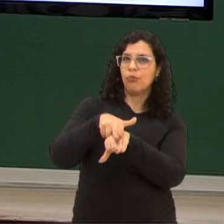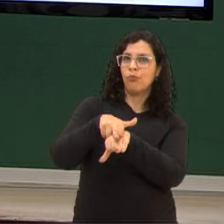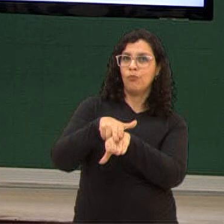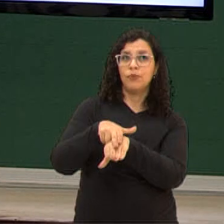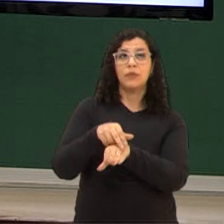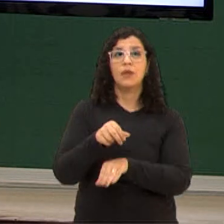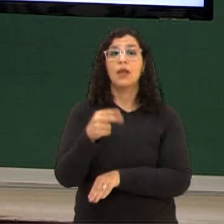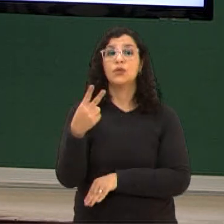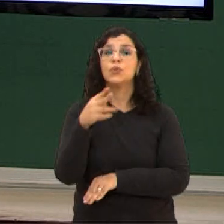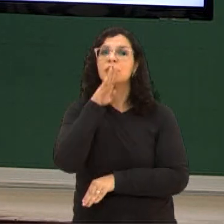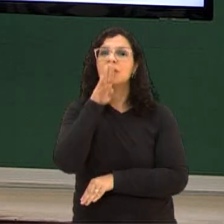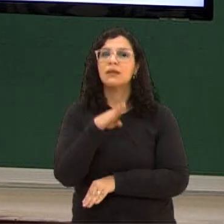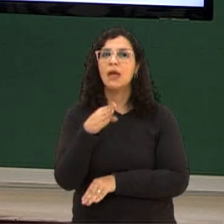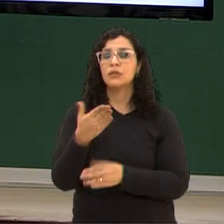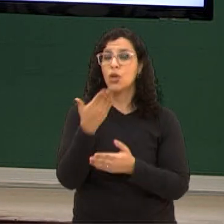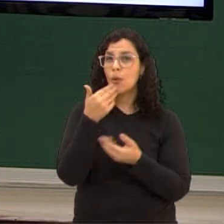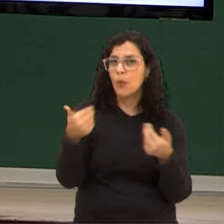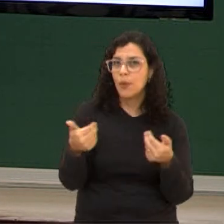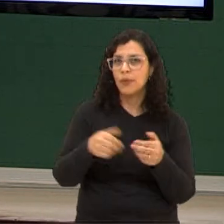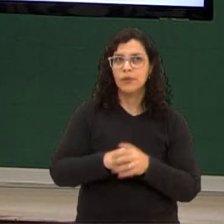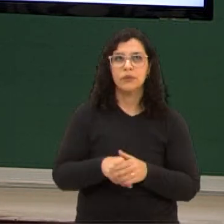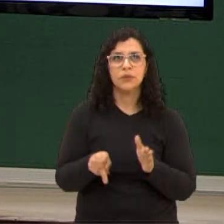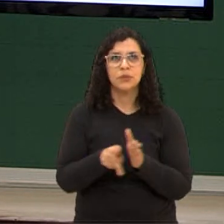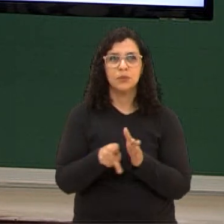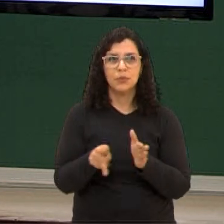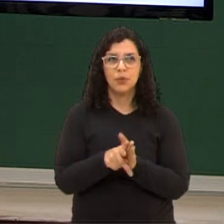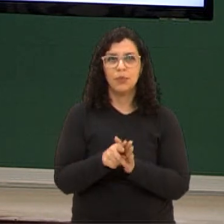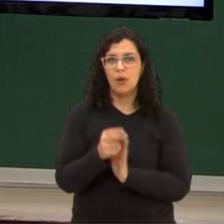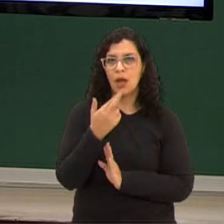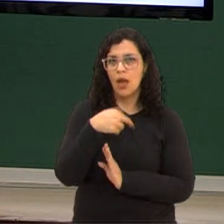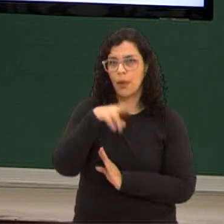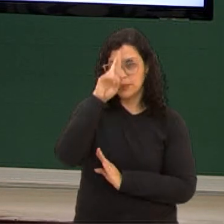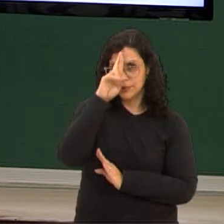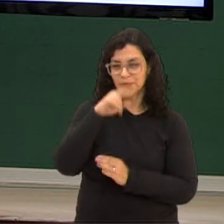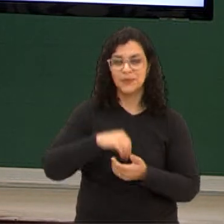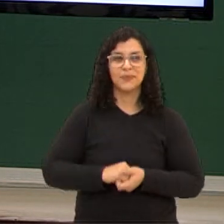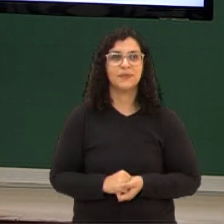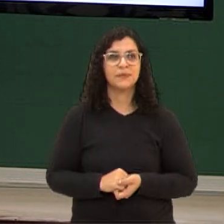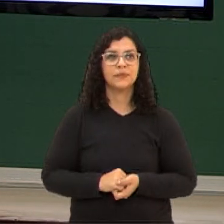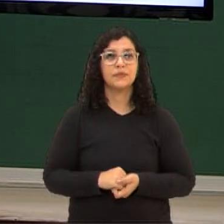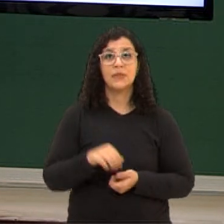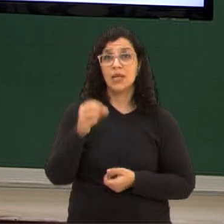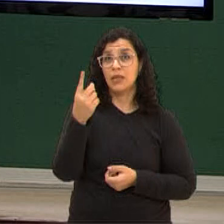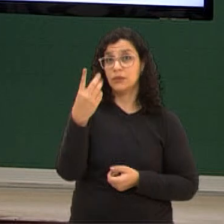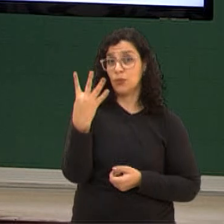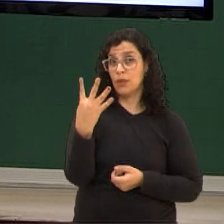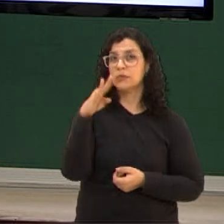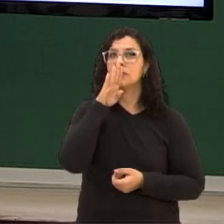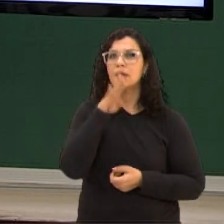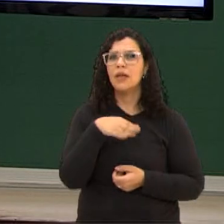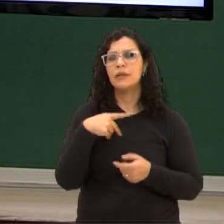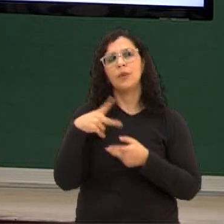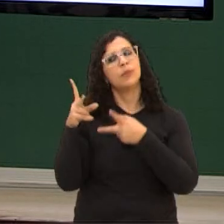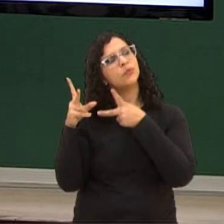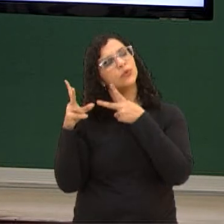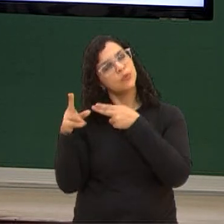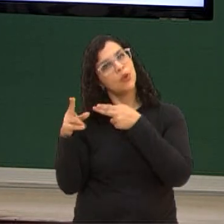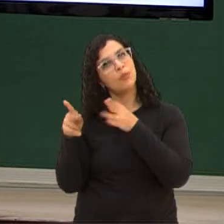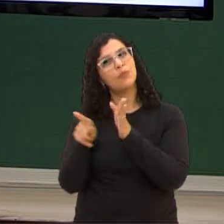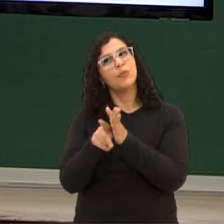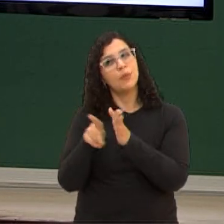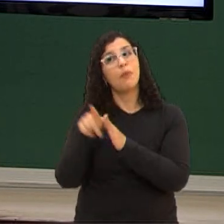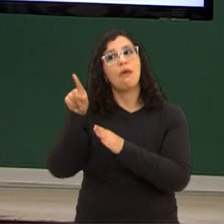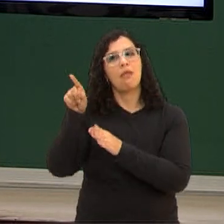Às 14 horas, né? A comida. Comida é o almoço. Às 16 é a soneca, né? Lá eles